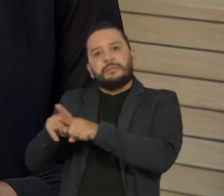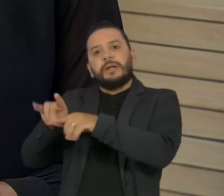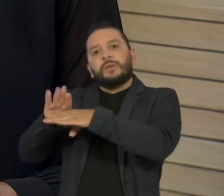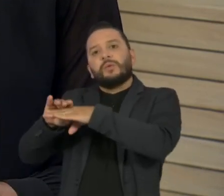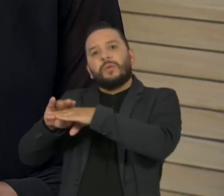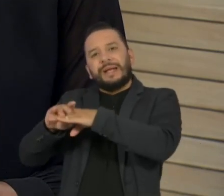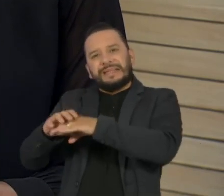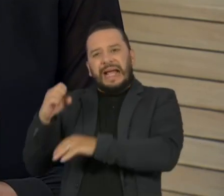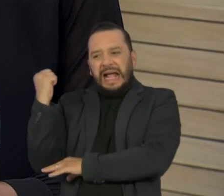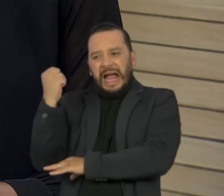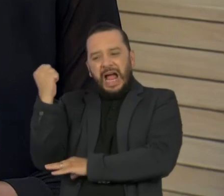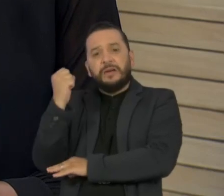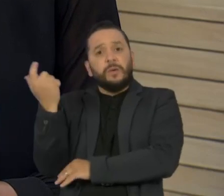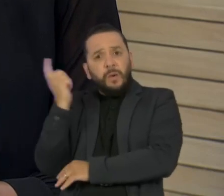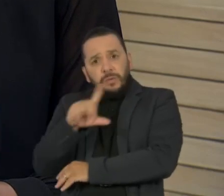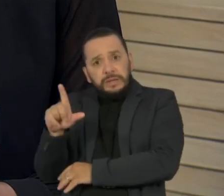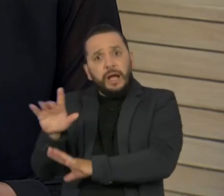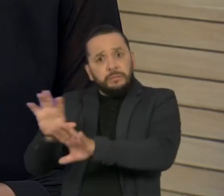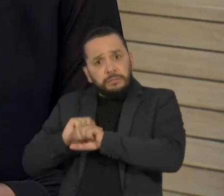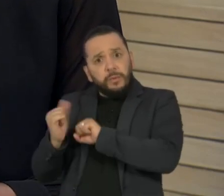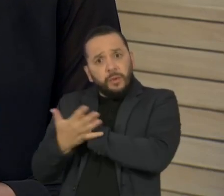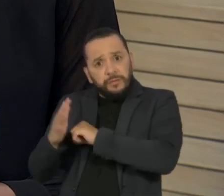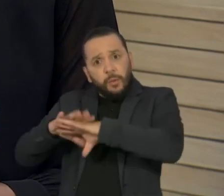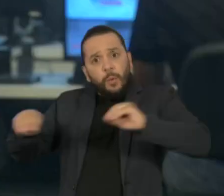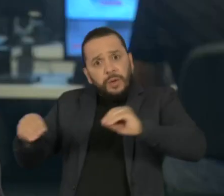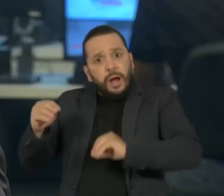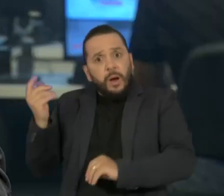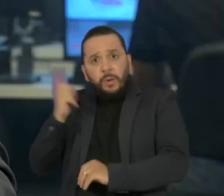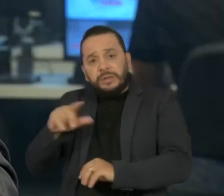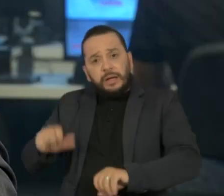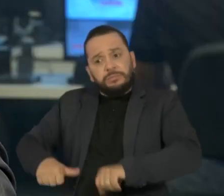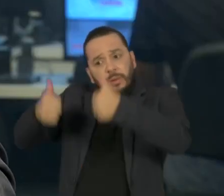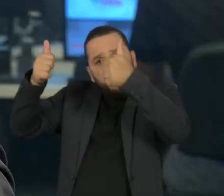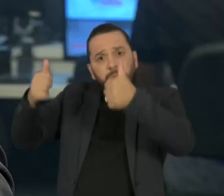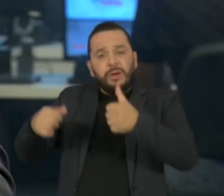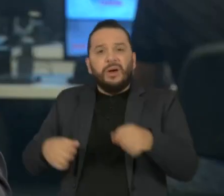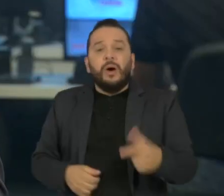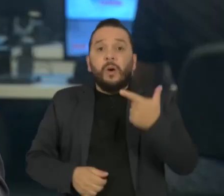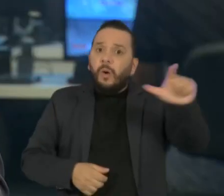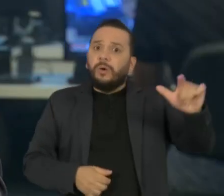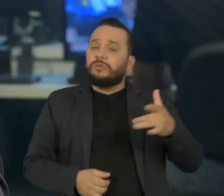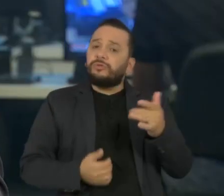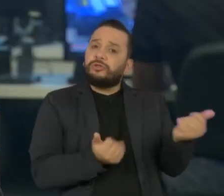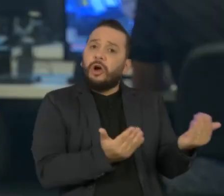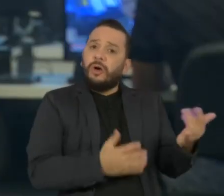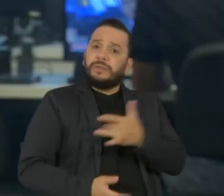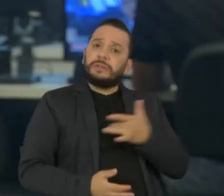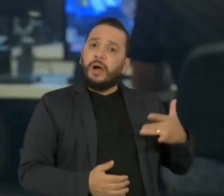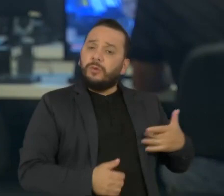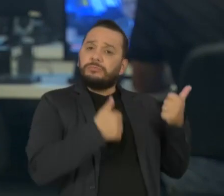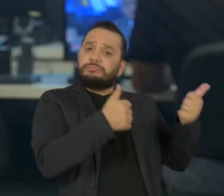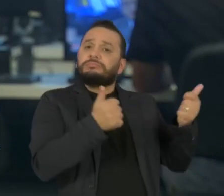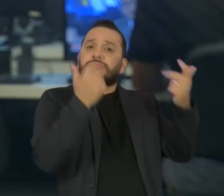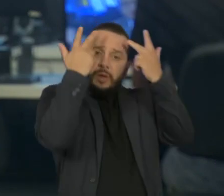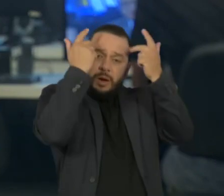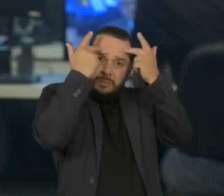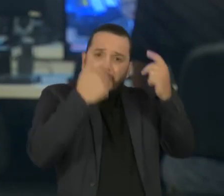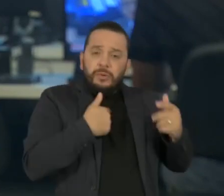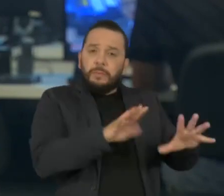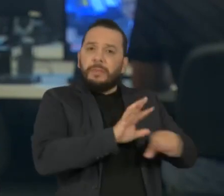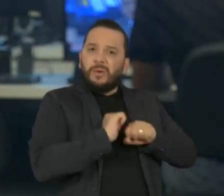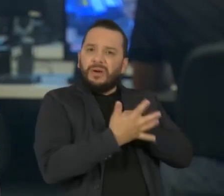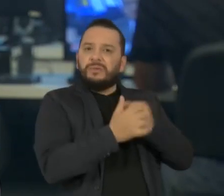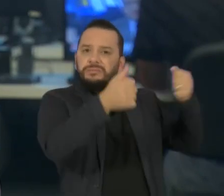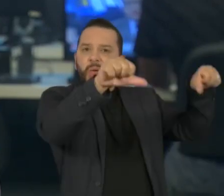conseguem se recuperar da covid-19. Enquanto outros mais jovens e sem comorbidades acabam sendo mais